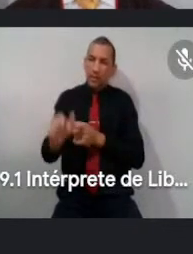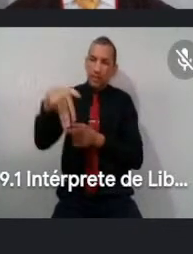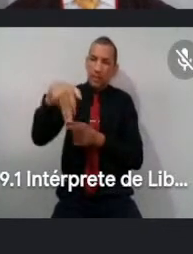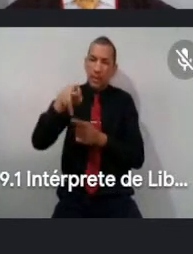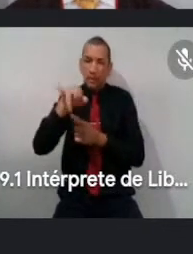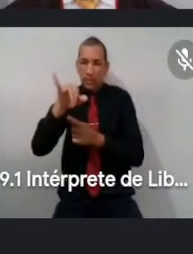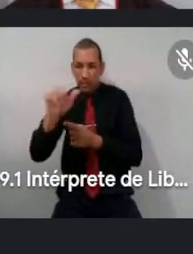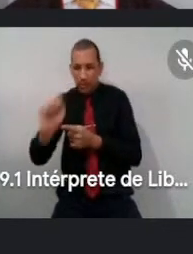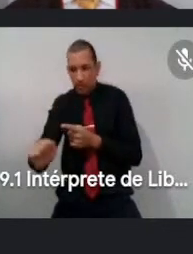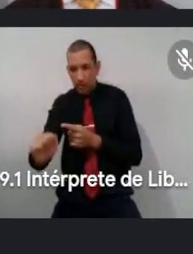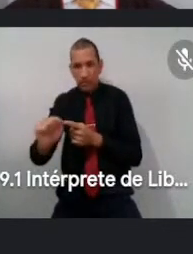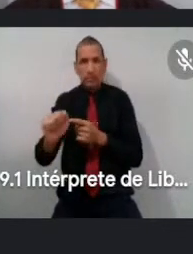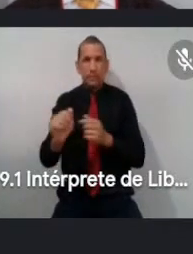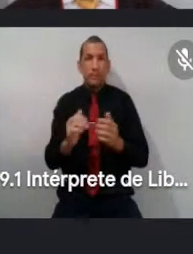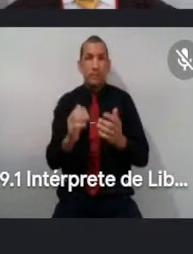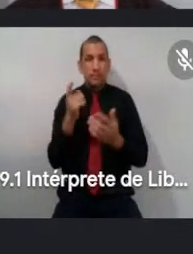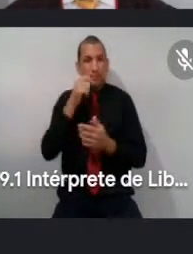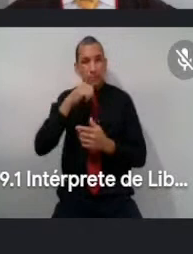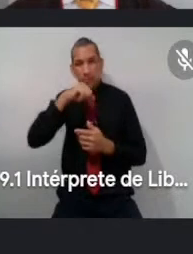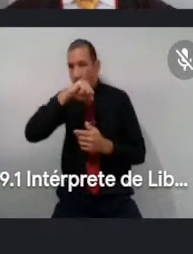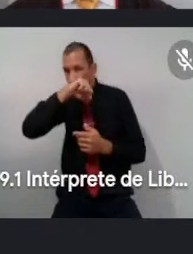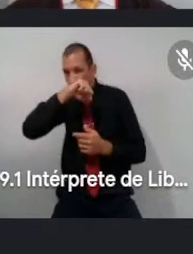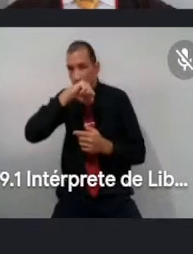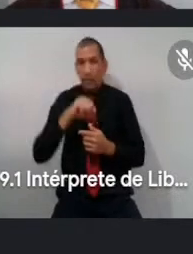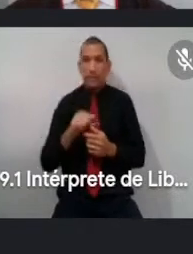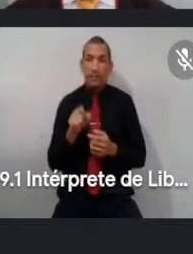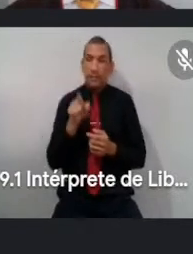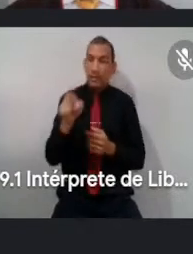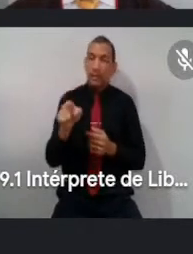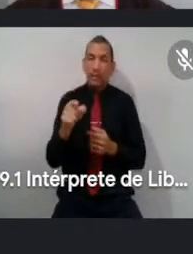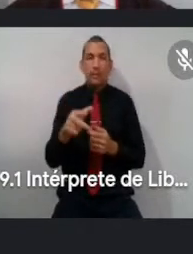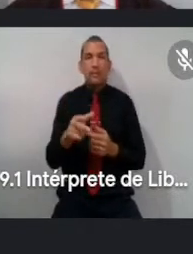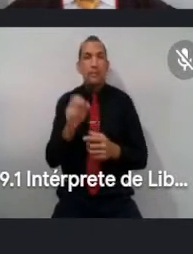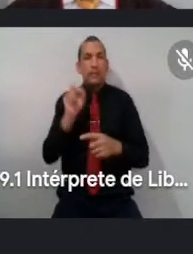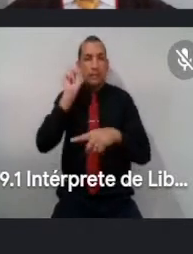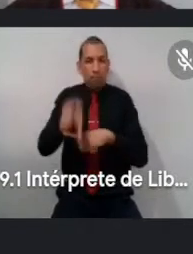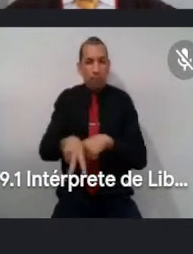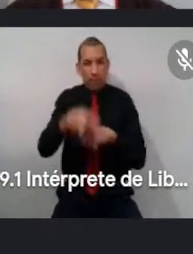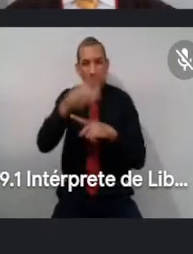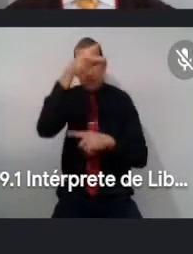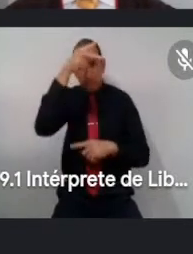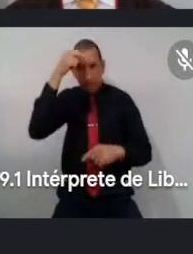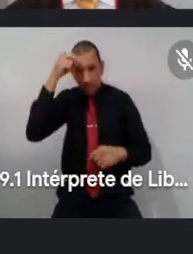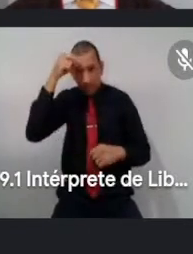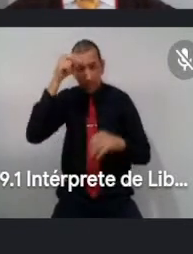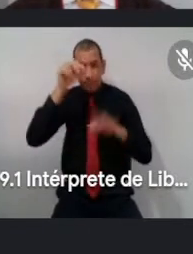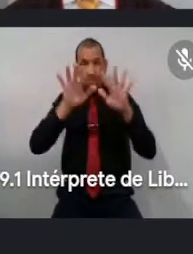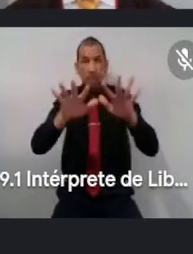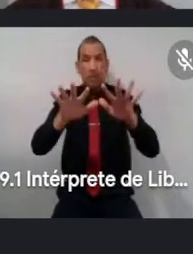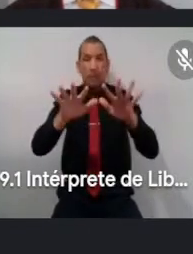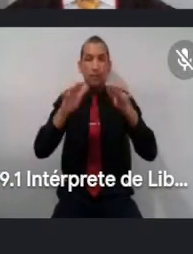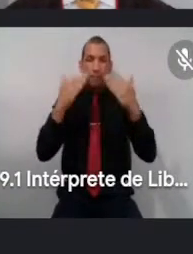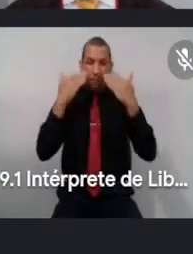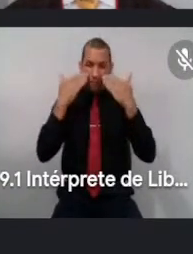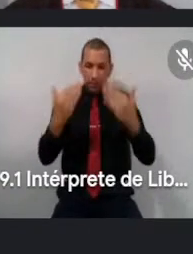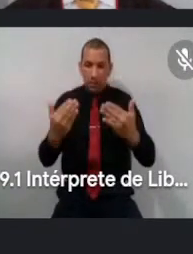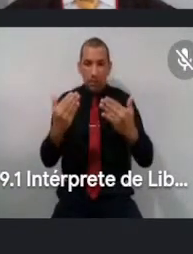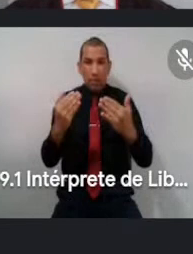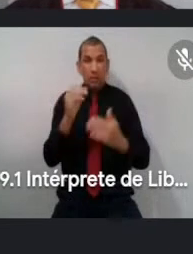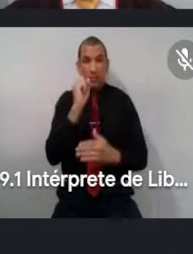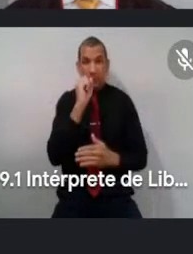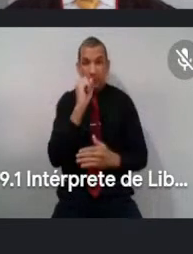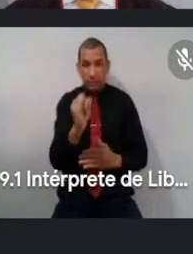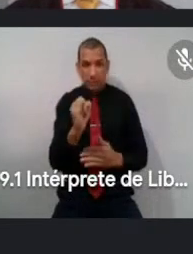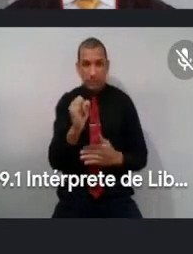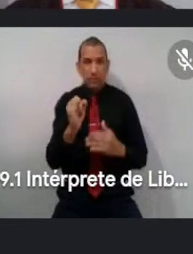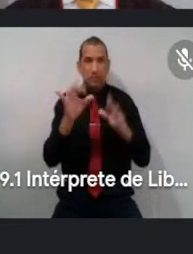Jesus Ribeiro Darcy guzman sua mãe então candidata ao cargo de prefeito o fato Apenas não teria